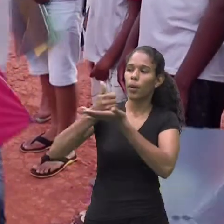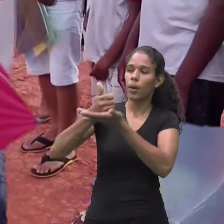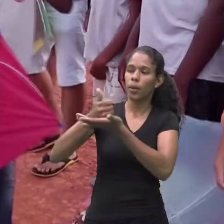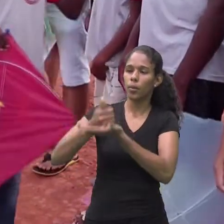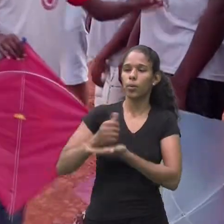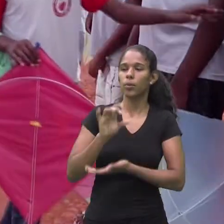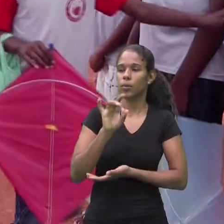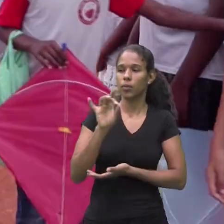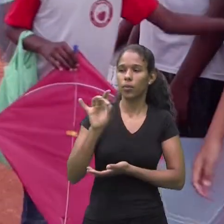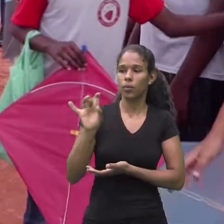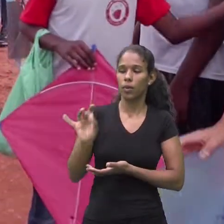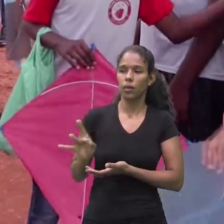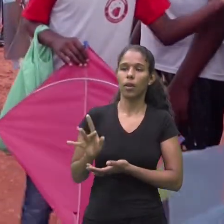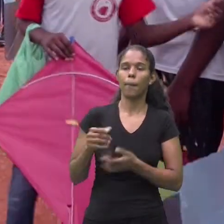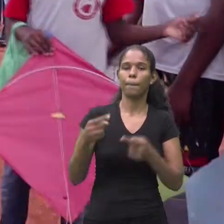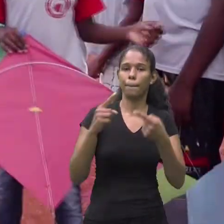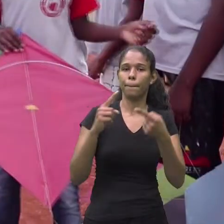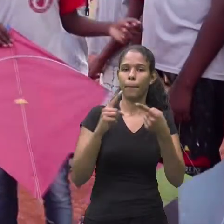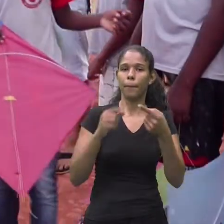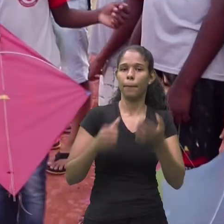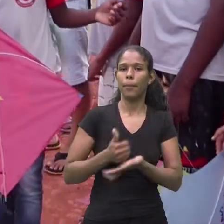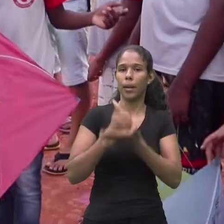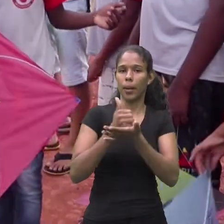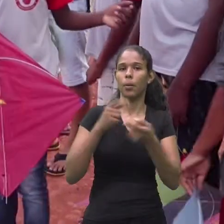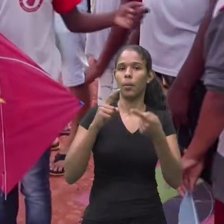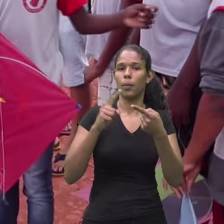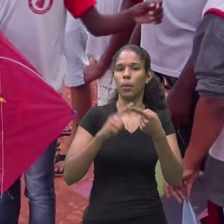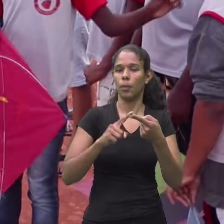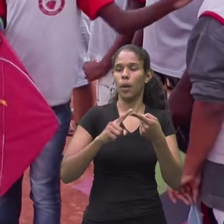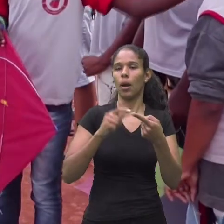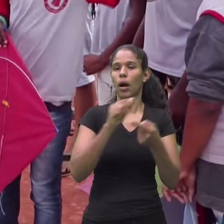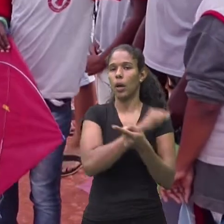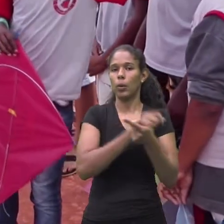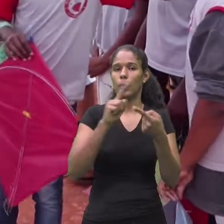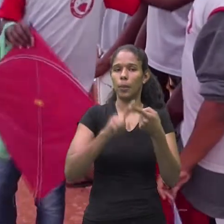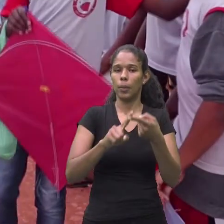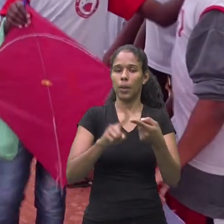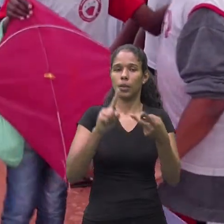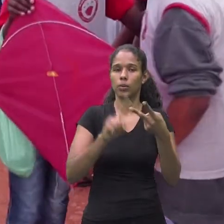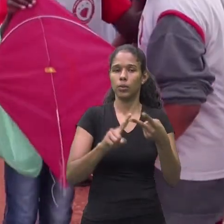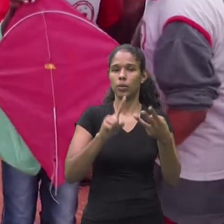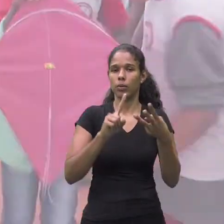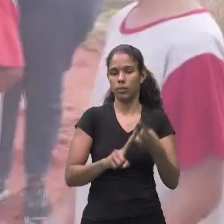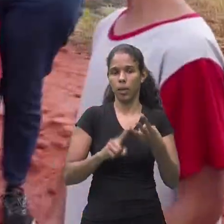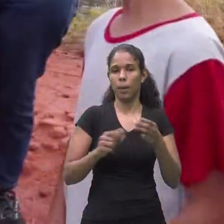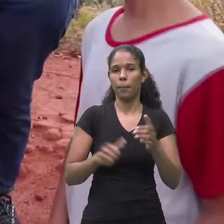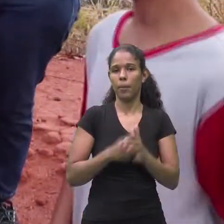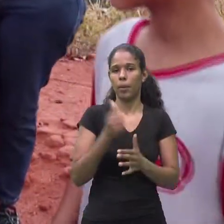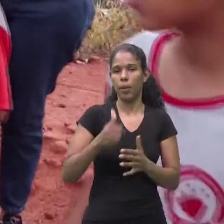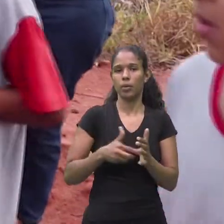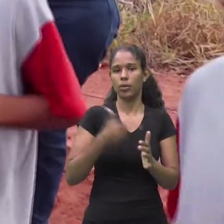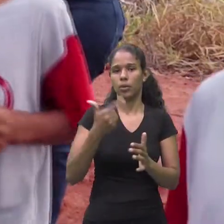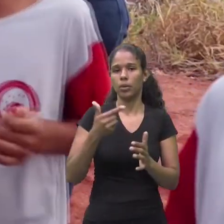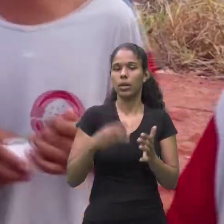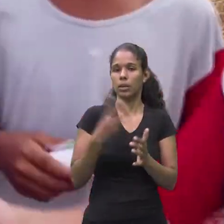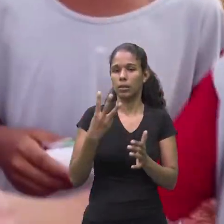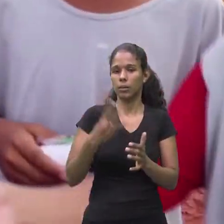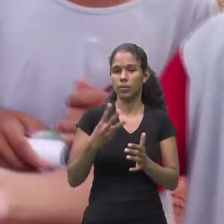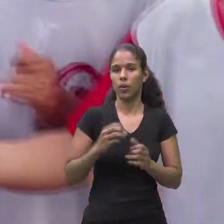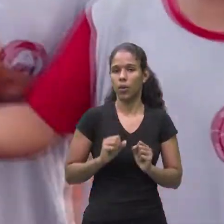E os prêmios? Os prêmios vai ser entregue lá embaixo, né? Lá embaixo com a Tânia. Tá certo?